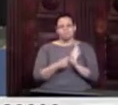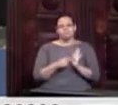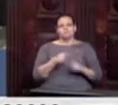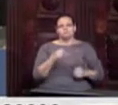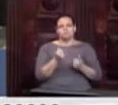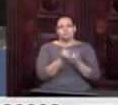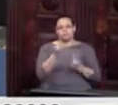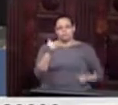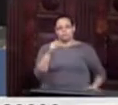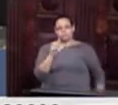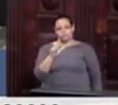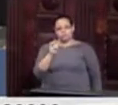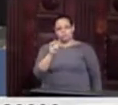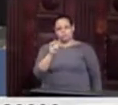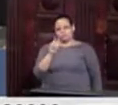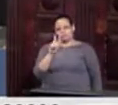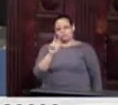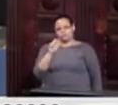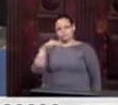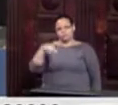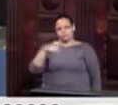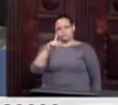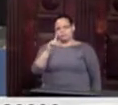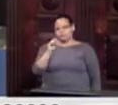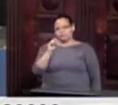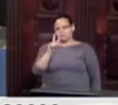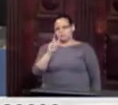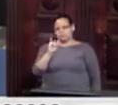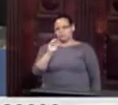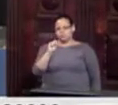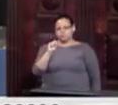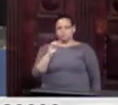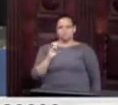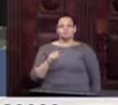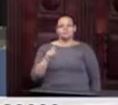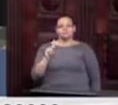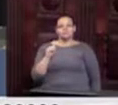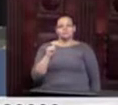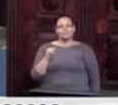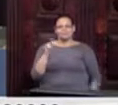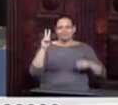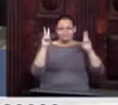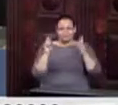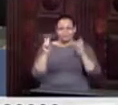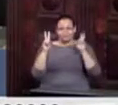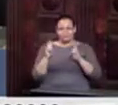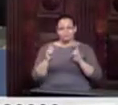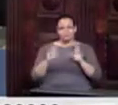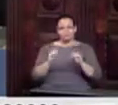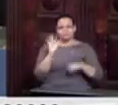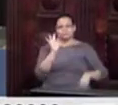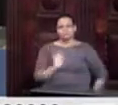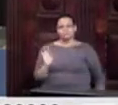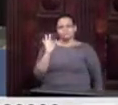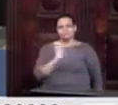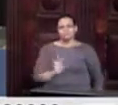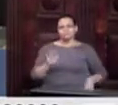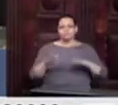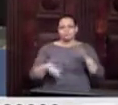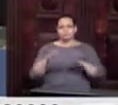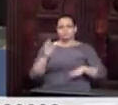trazer a essa casa novamente a possibilidade de analisar o tema da intervenção federal, pois talvez